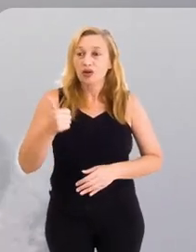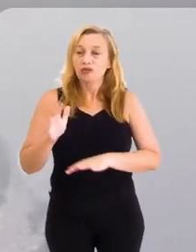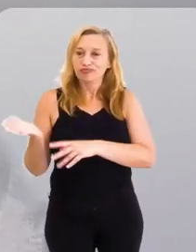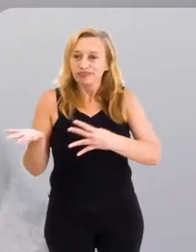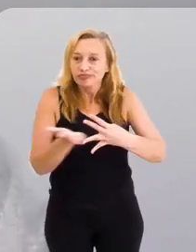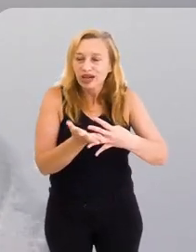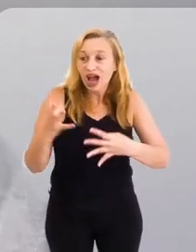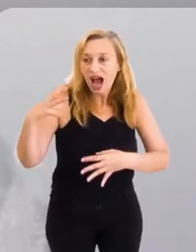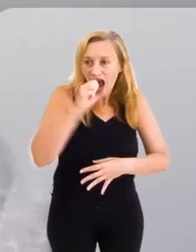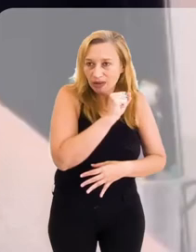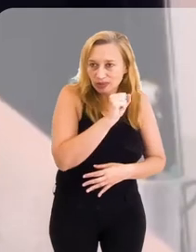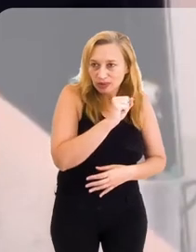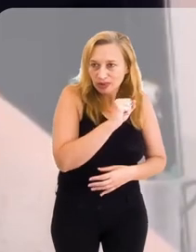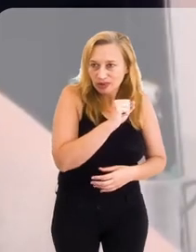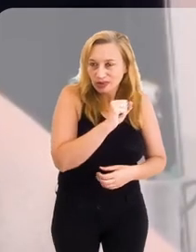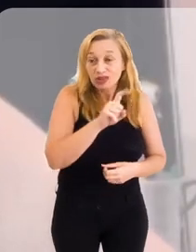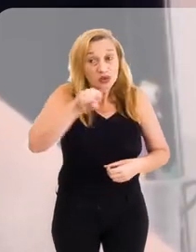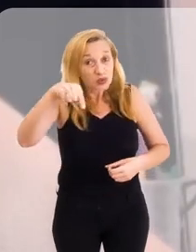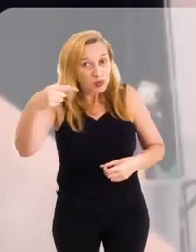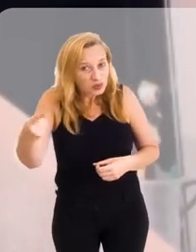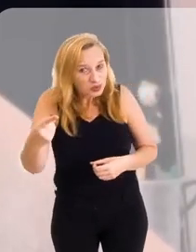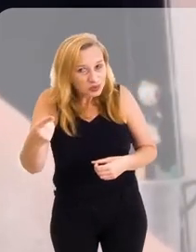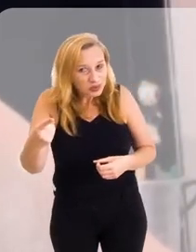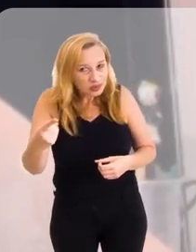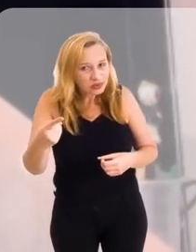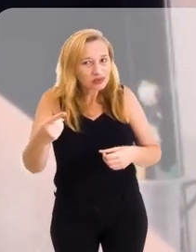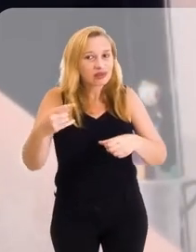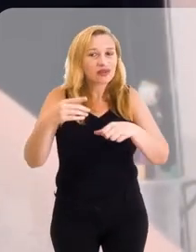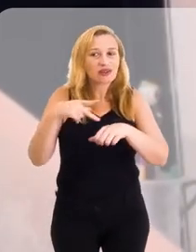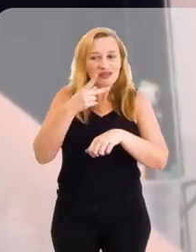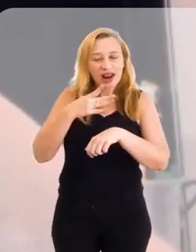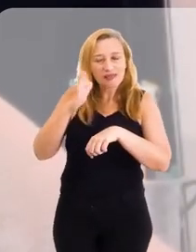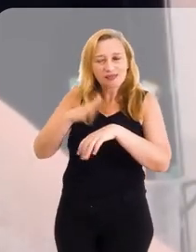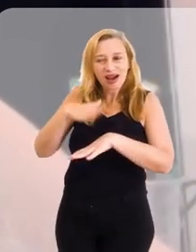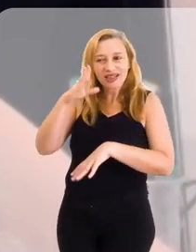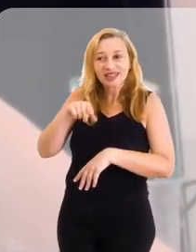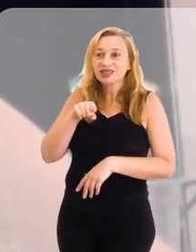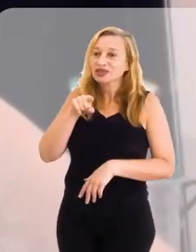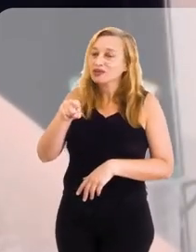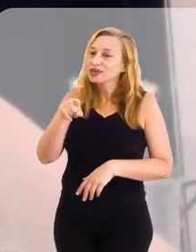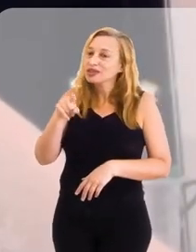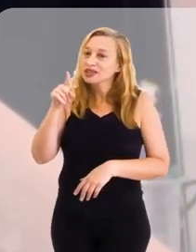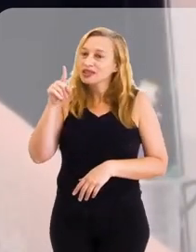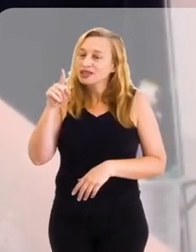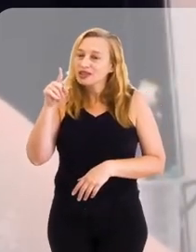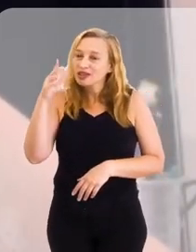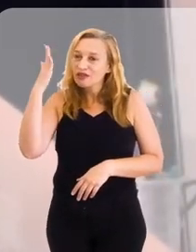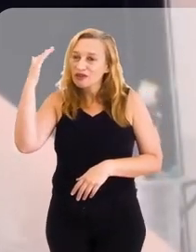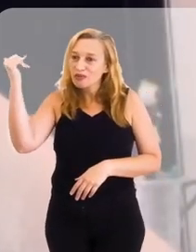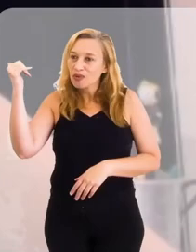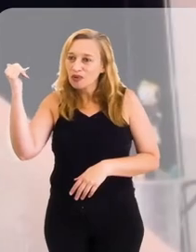isso. eu vou fazer um intervalo rápido e no próximo bloco a gente vai falar mais